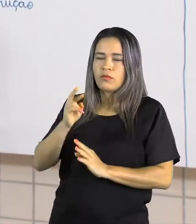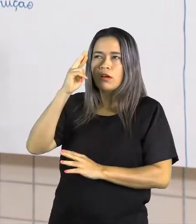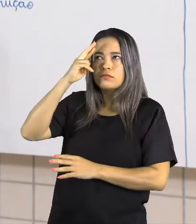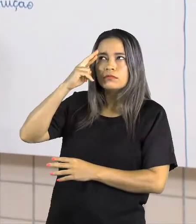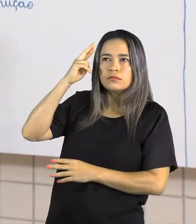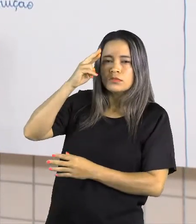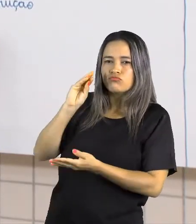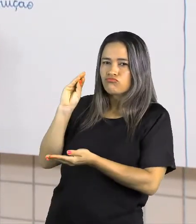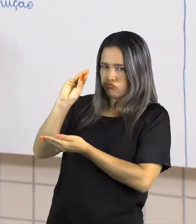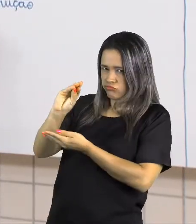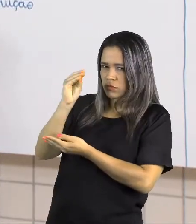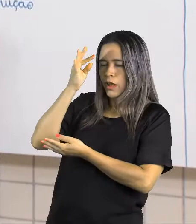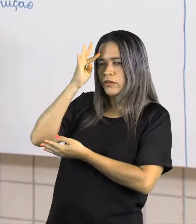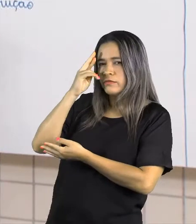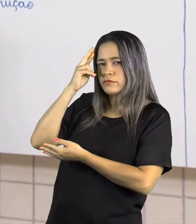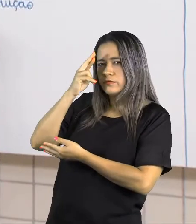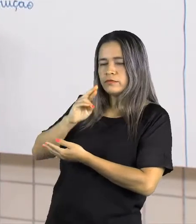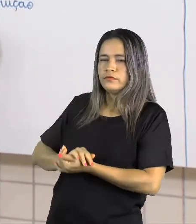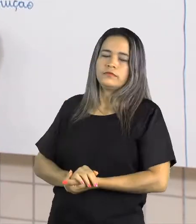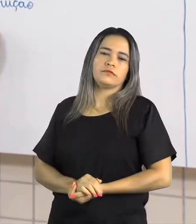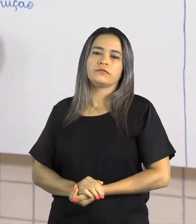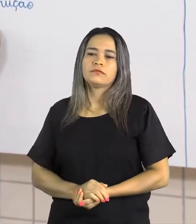reflexão.